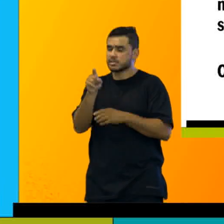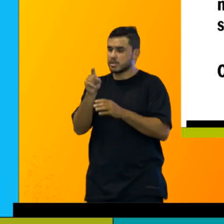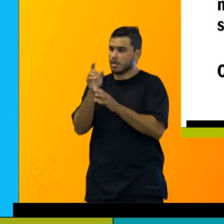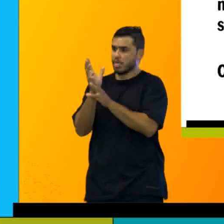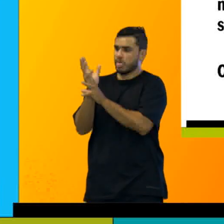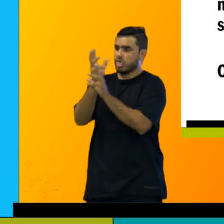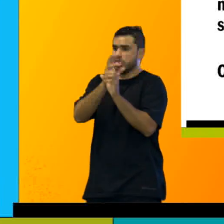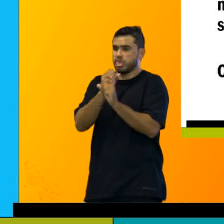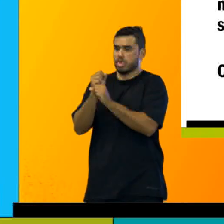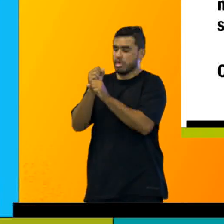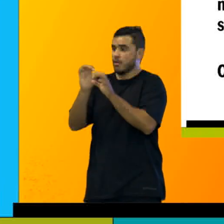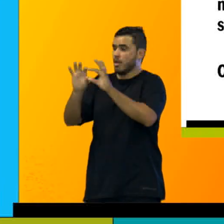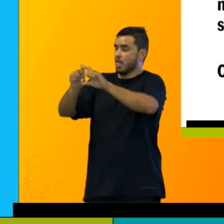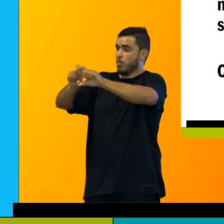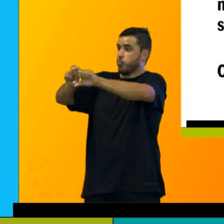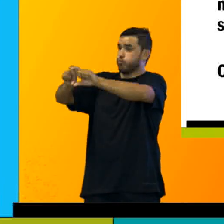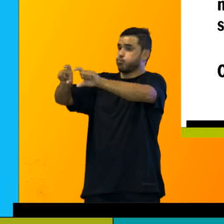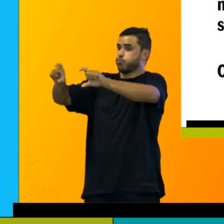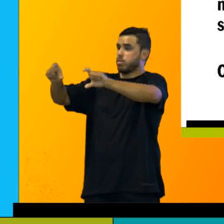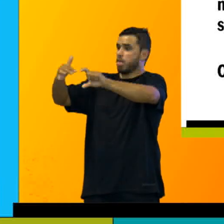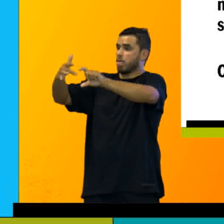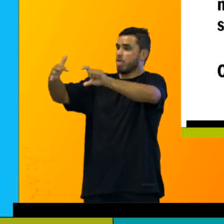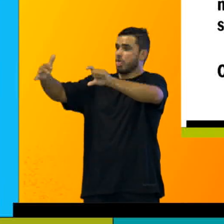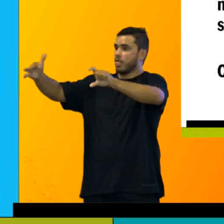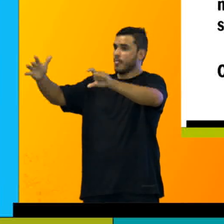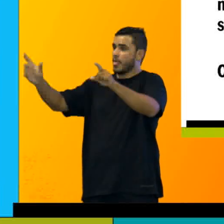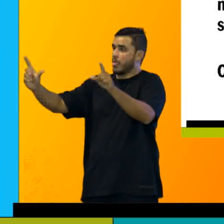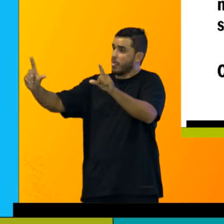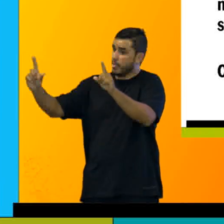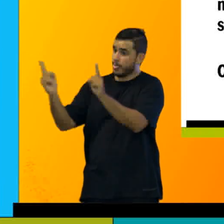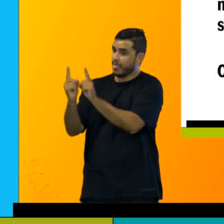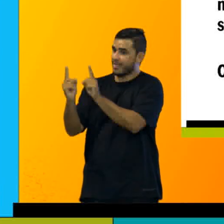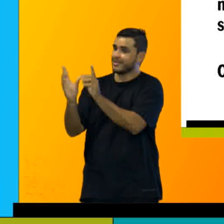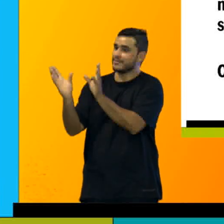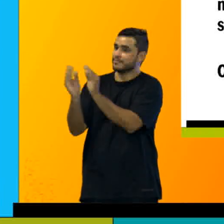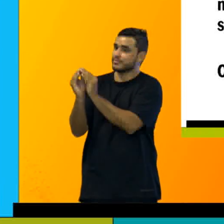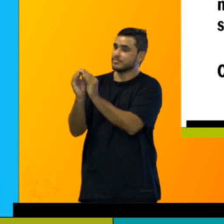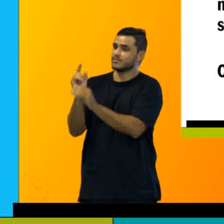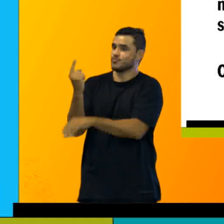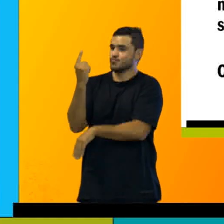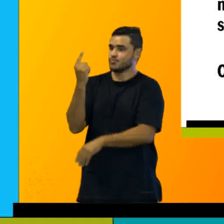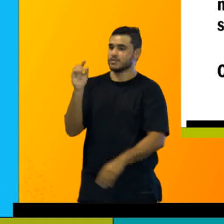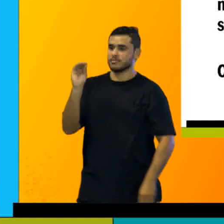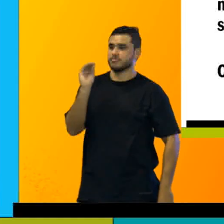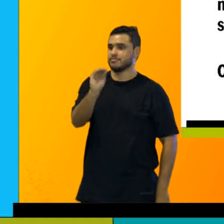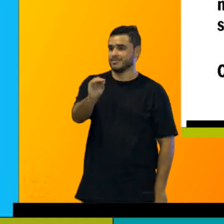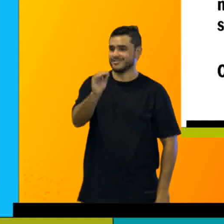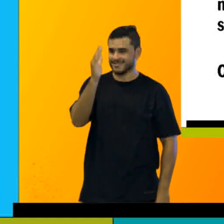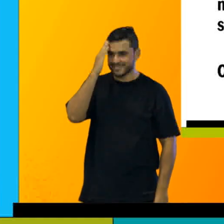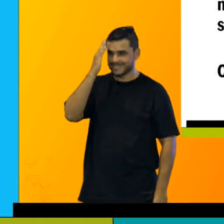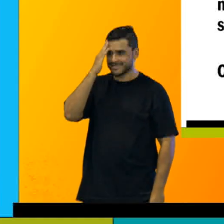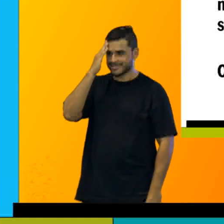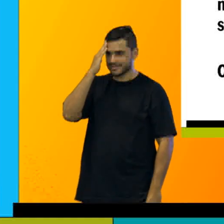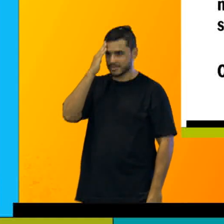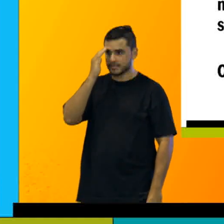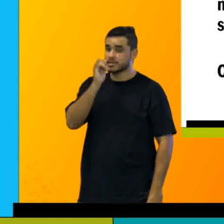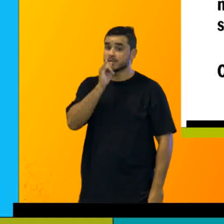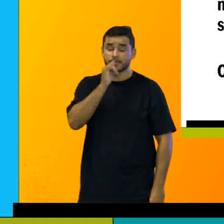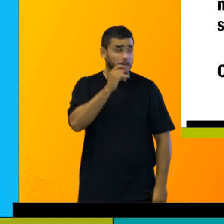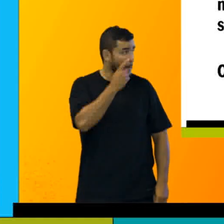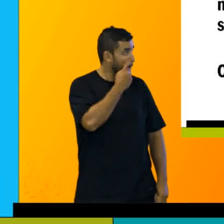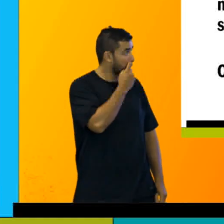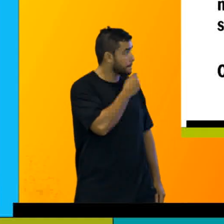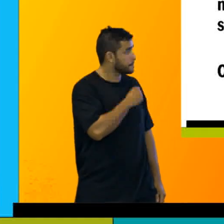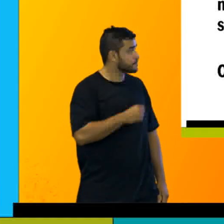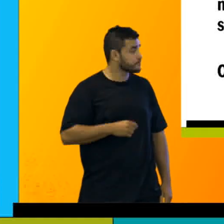grande. Eu sempre escrevo um número que é muito grande, pessoal, como uma potência de 10, ó.